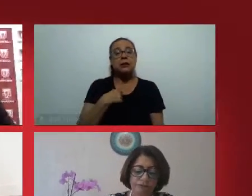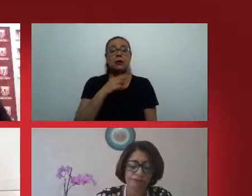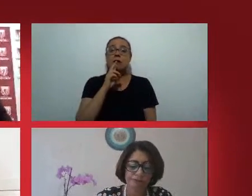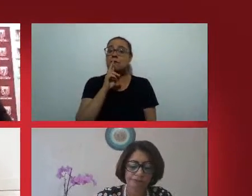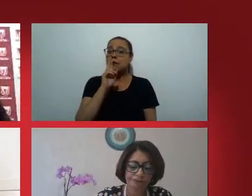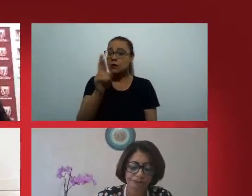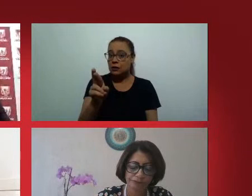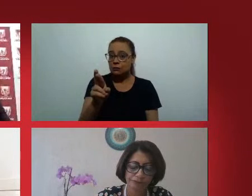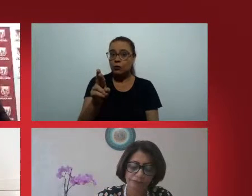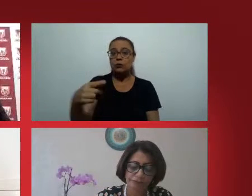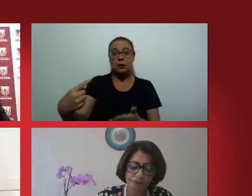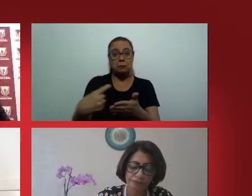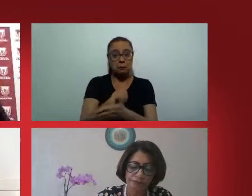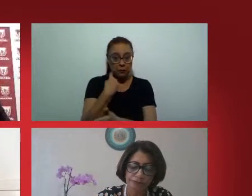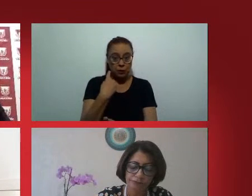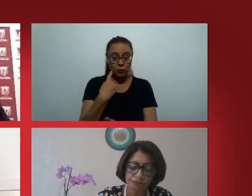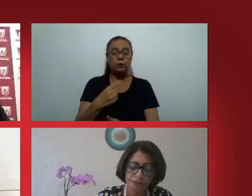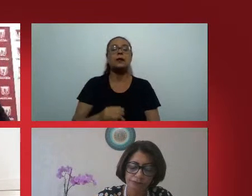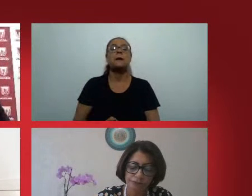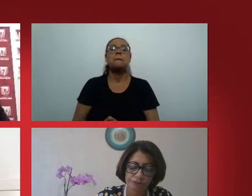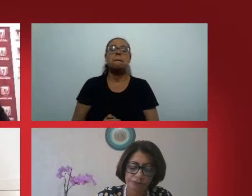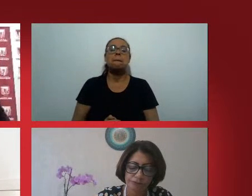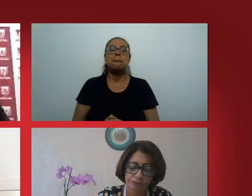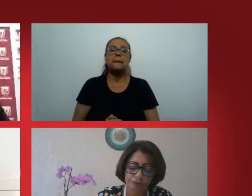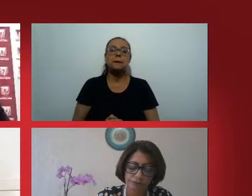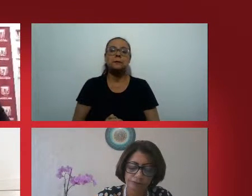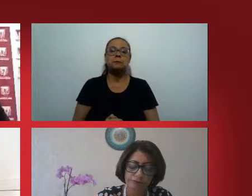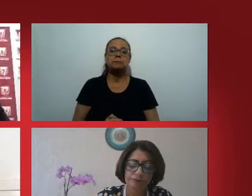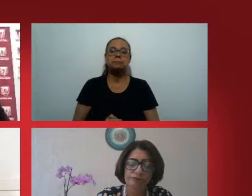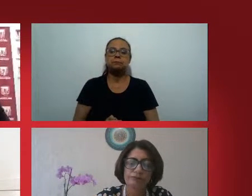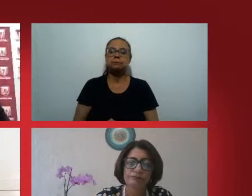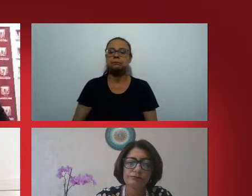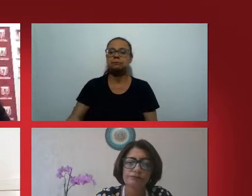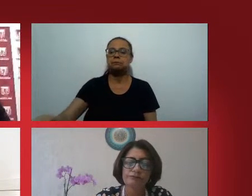e terceiro, até respondendo a tua pergunta, Nádia,